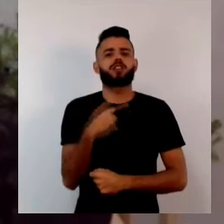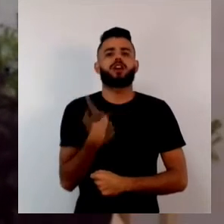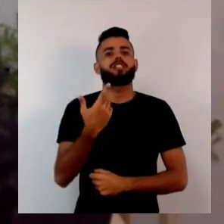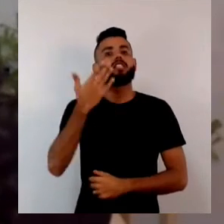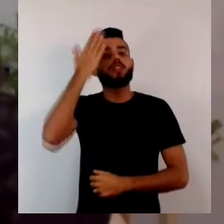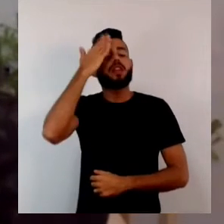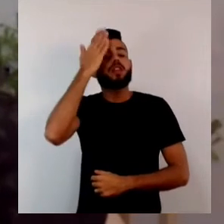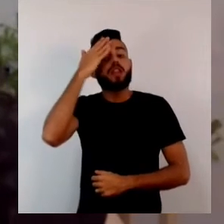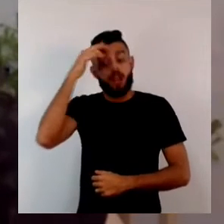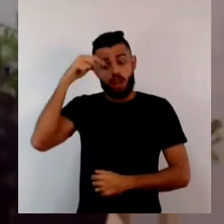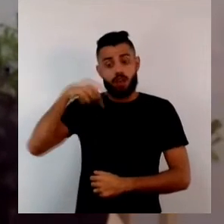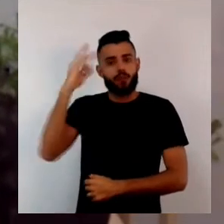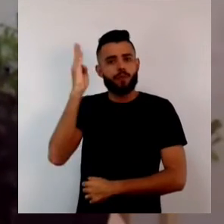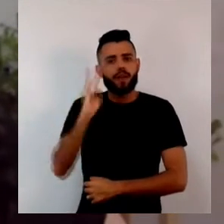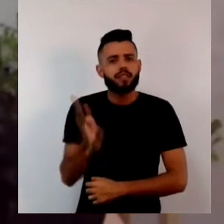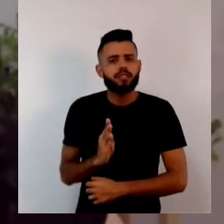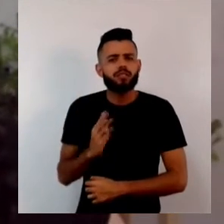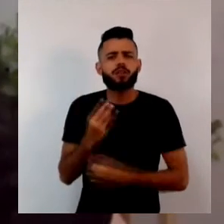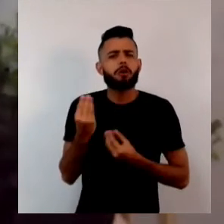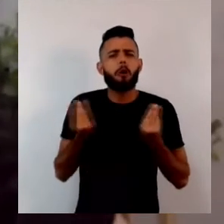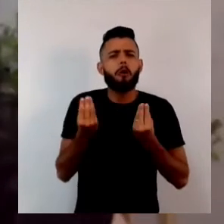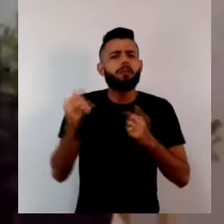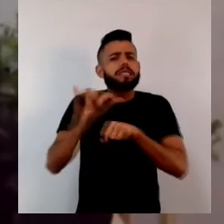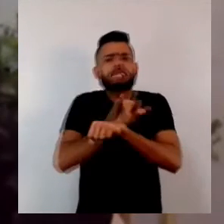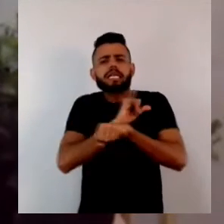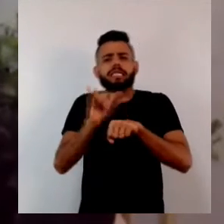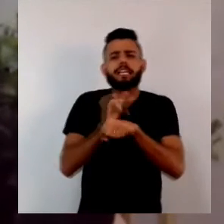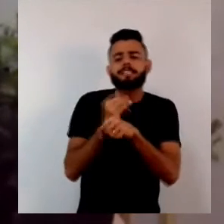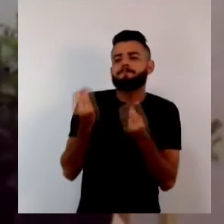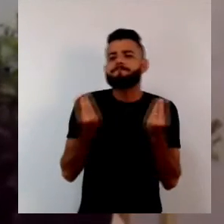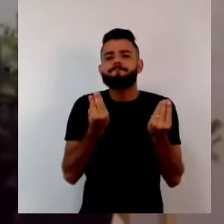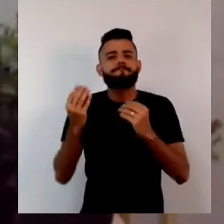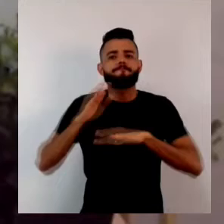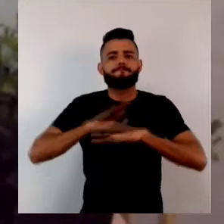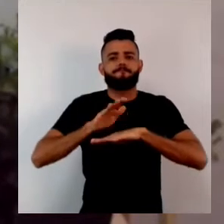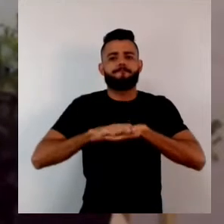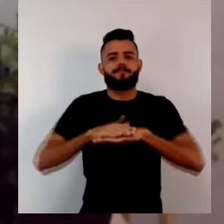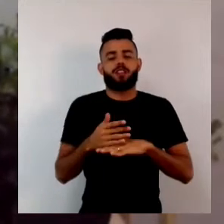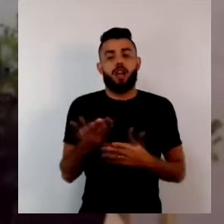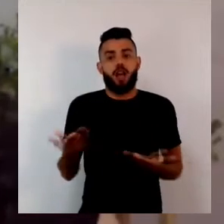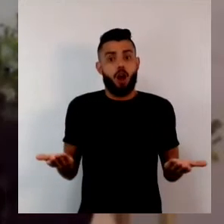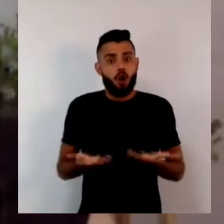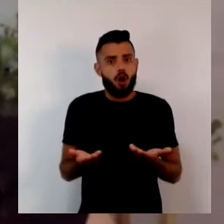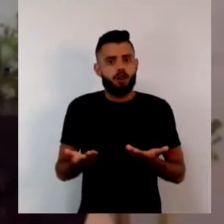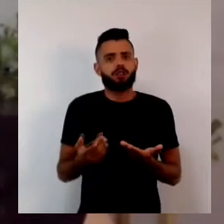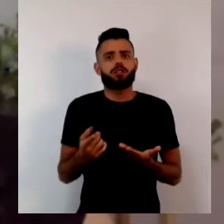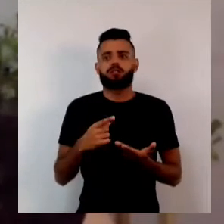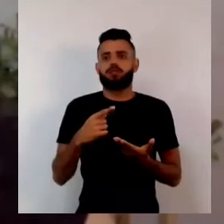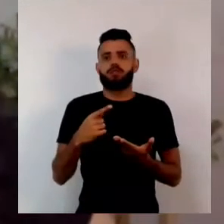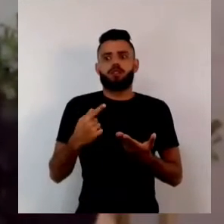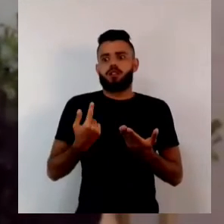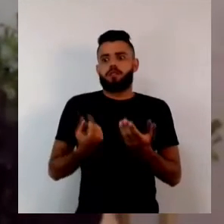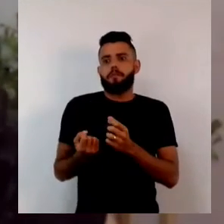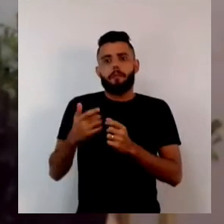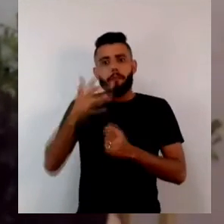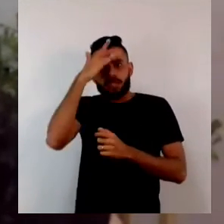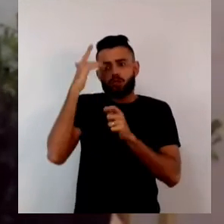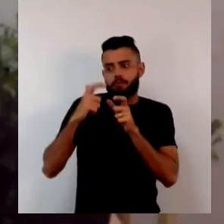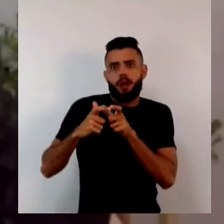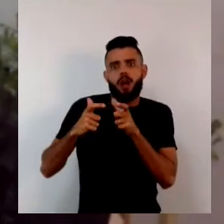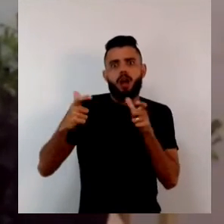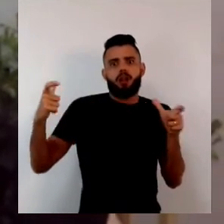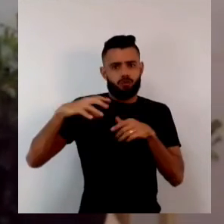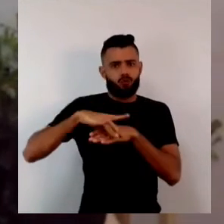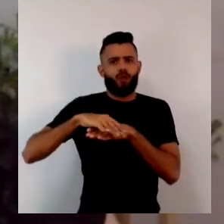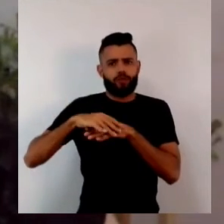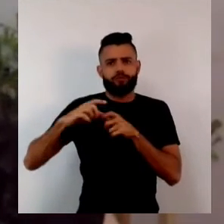que medidas precisam ser tomadas, né, principalmente agora que a gente está vendo um aumento de casos. Então, o nosso trabalho lá do início do ano está trazendo